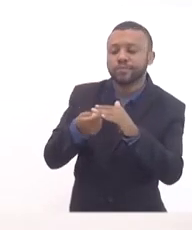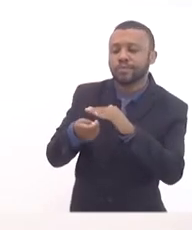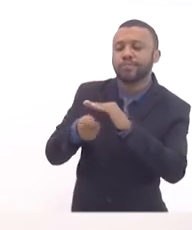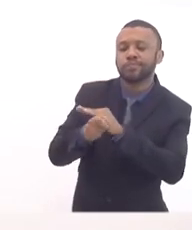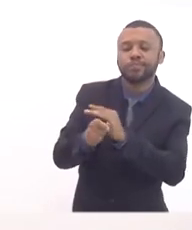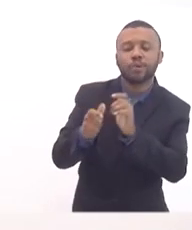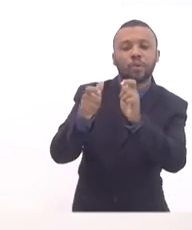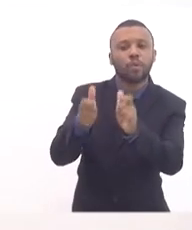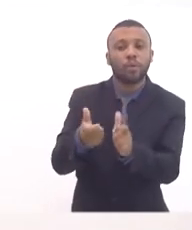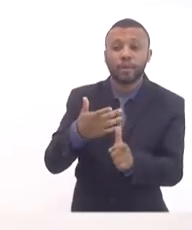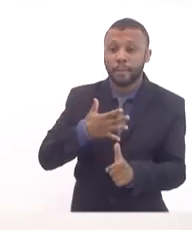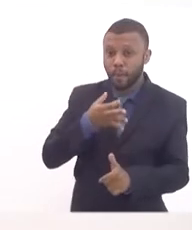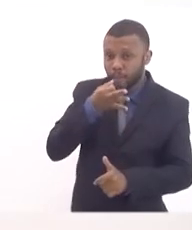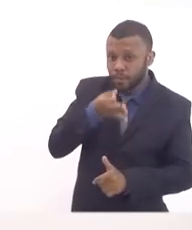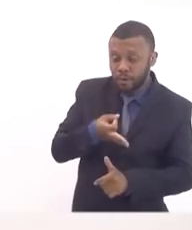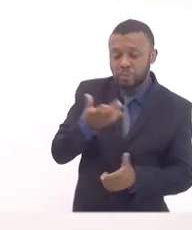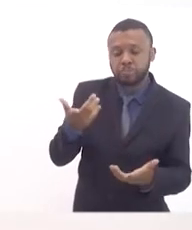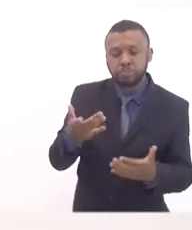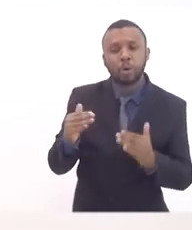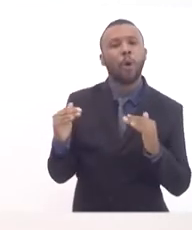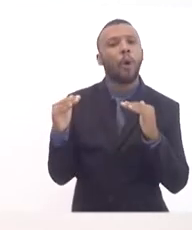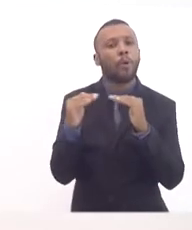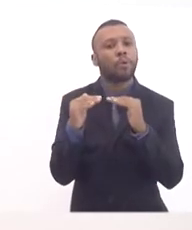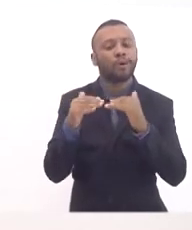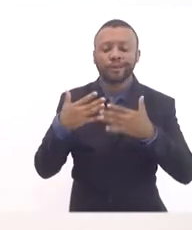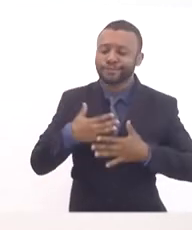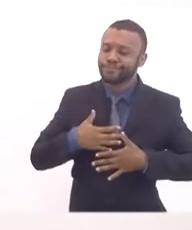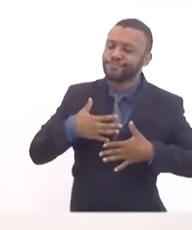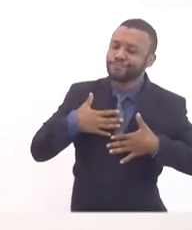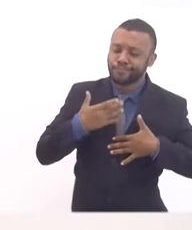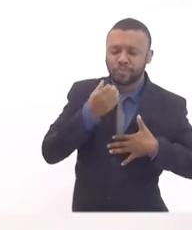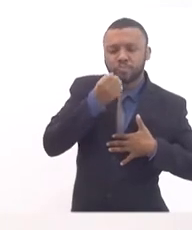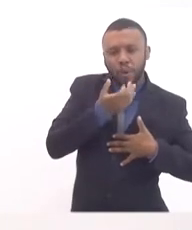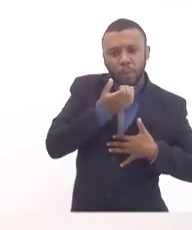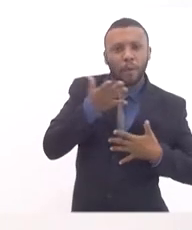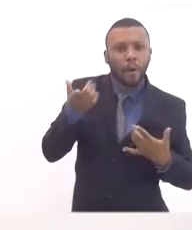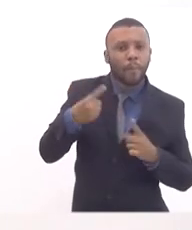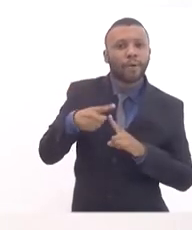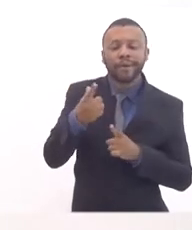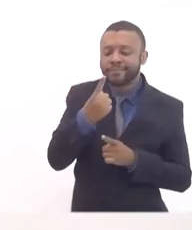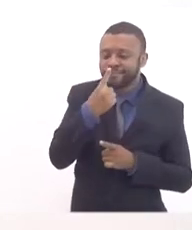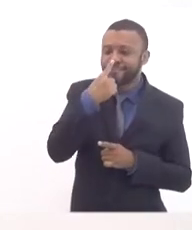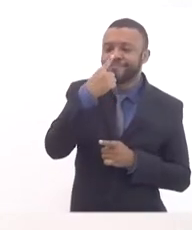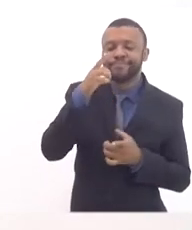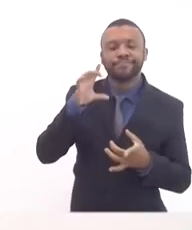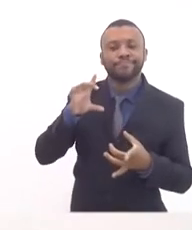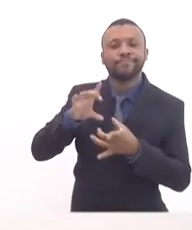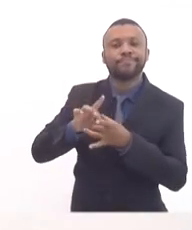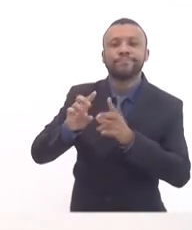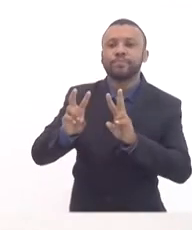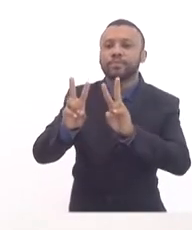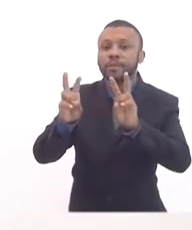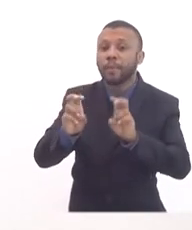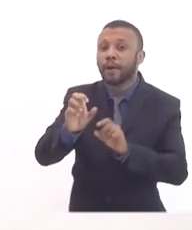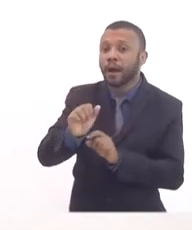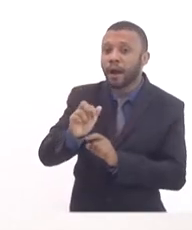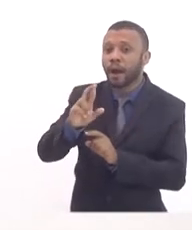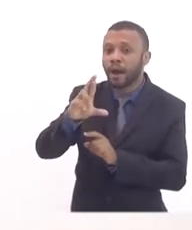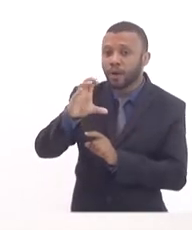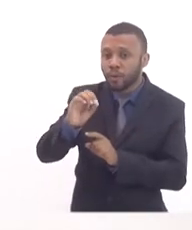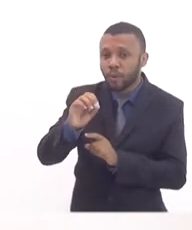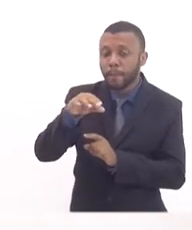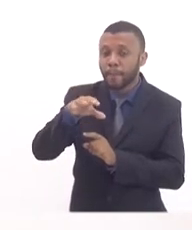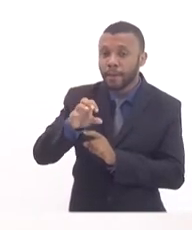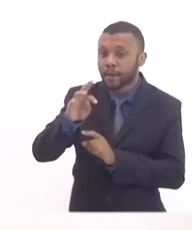me me agrada profundamente porque me aproximei do tema arco Metropolitano pela questão da